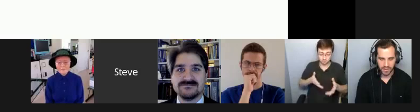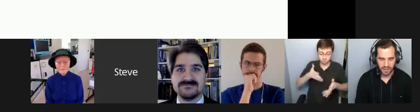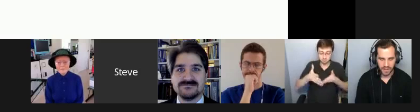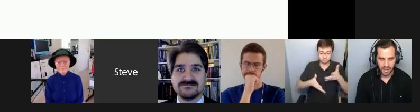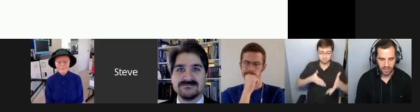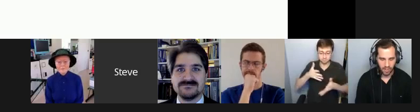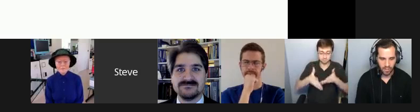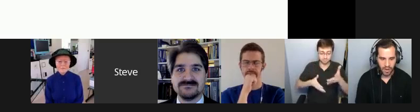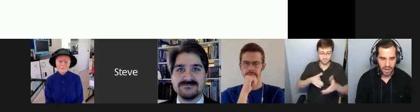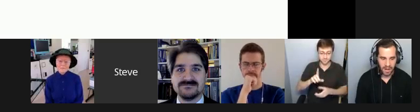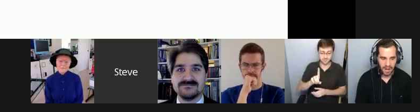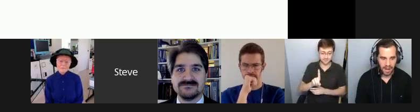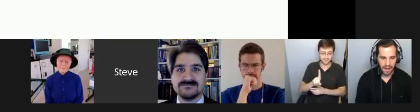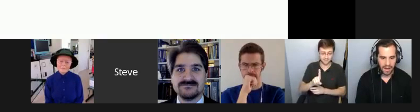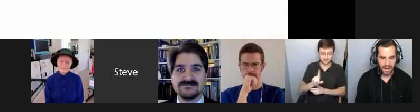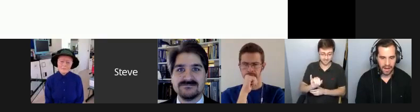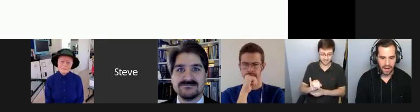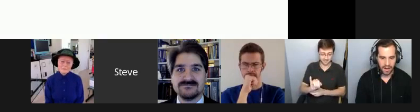essa possibilidade?